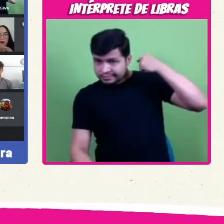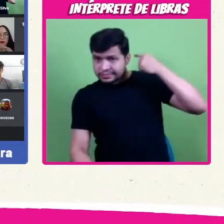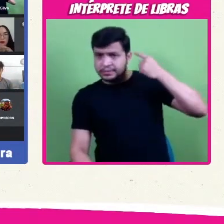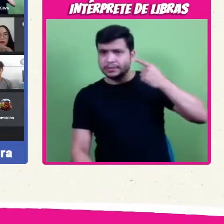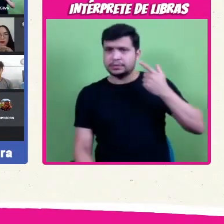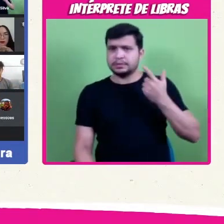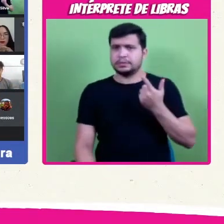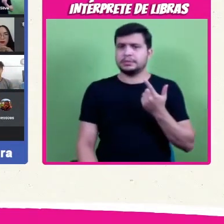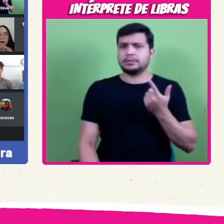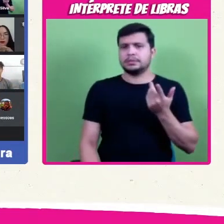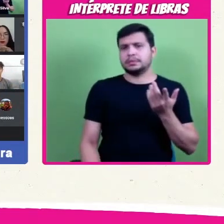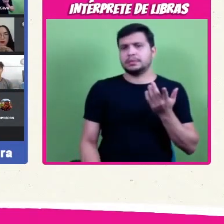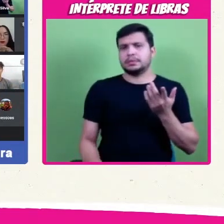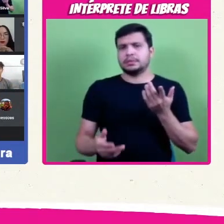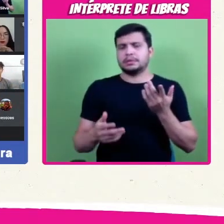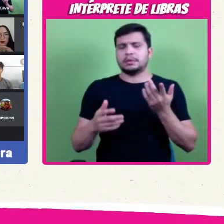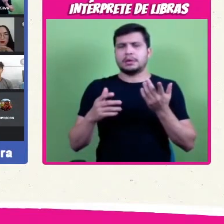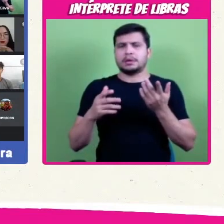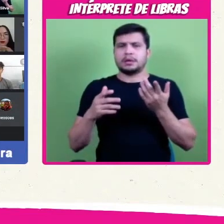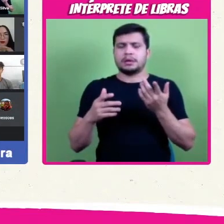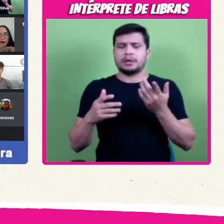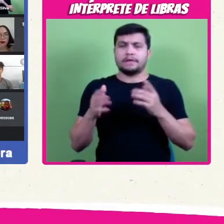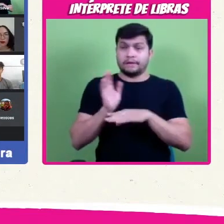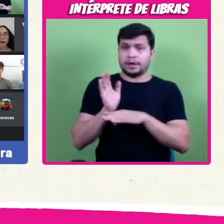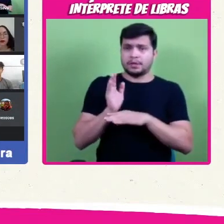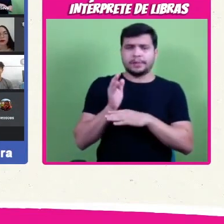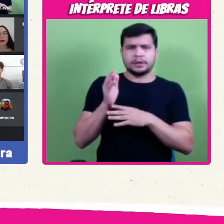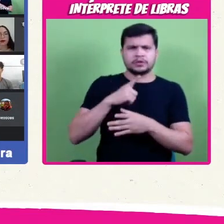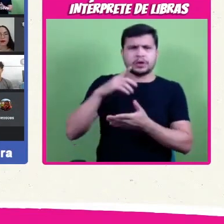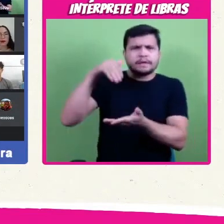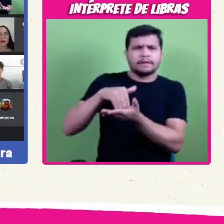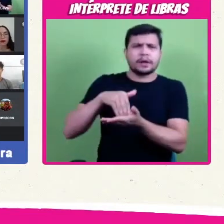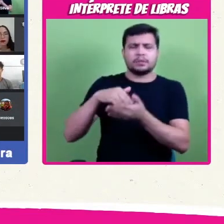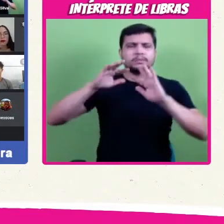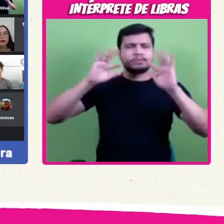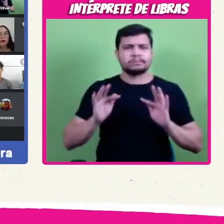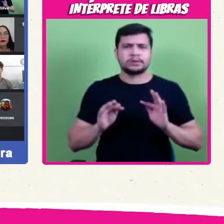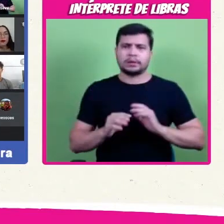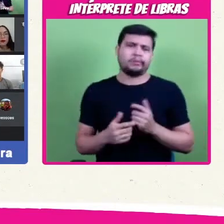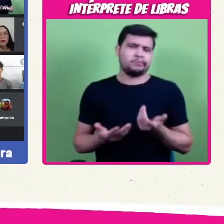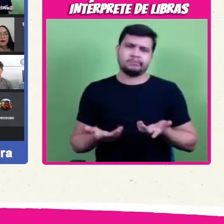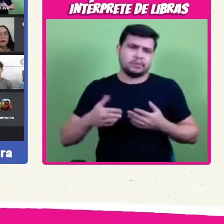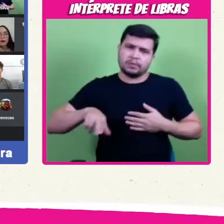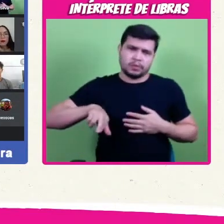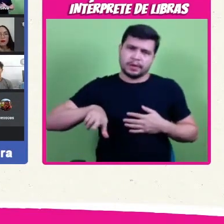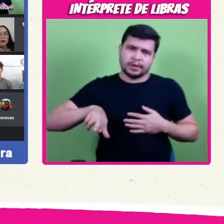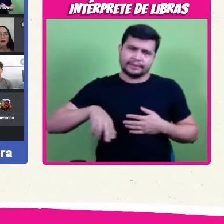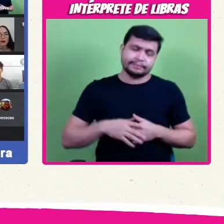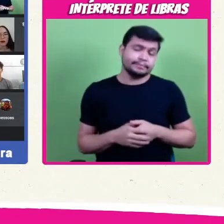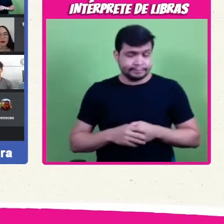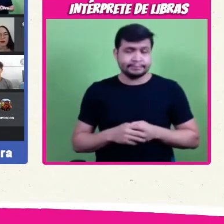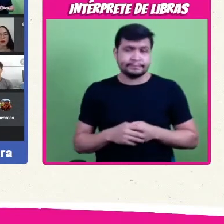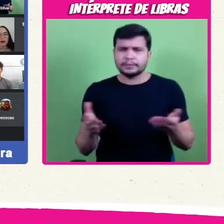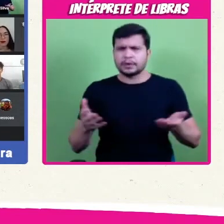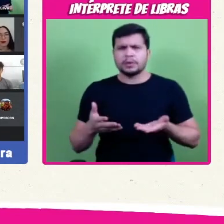sempre um final que não era feliz. Hoje em dia, eu já vejo mais, tem filme de Natal, tem filmes assim que a gente não tinha